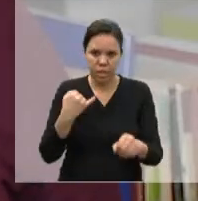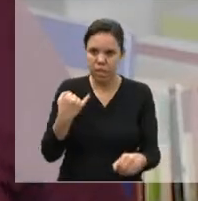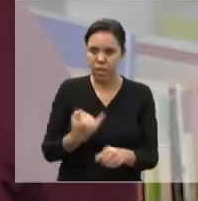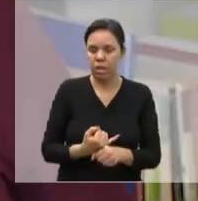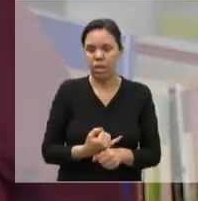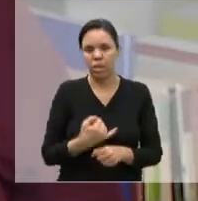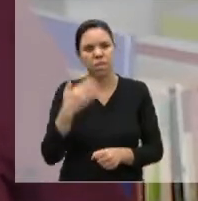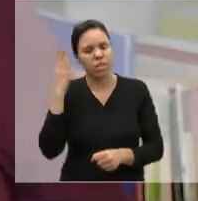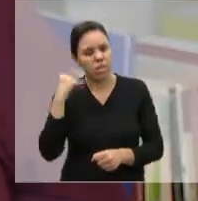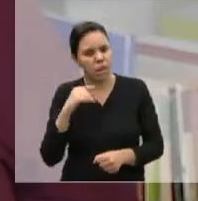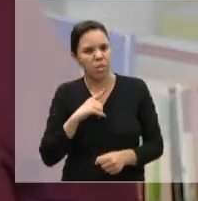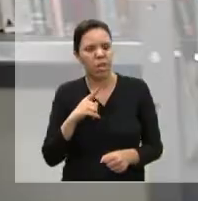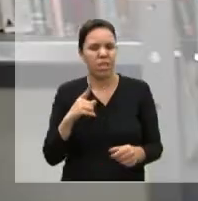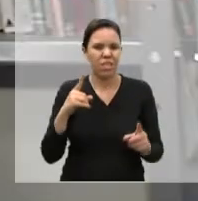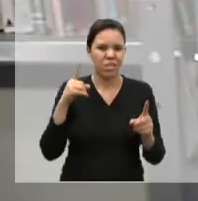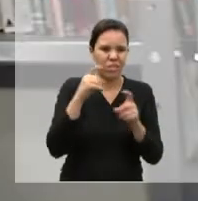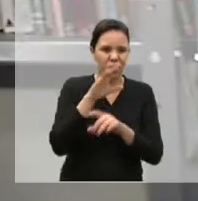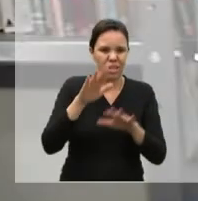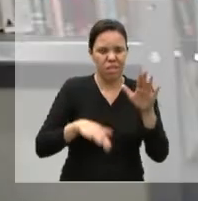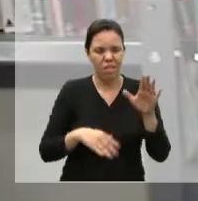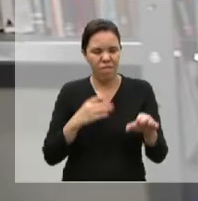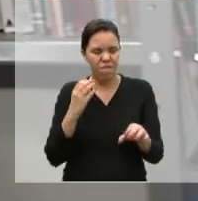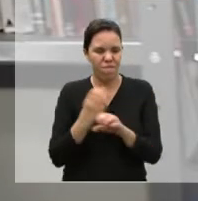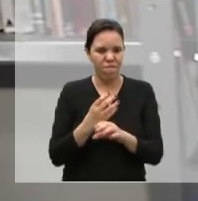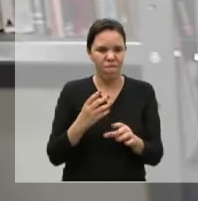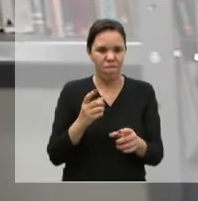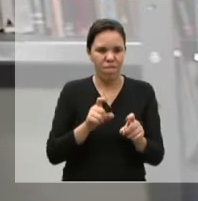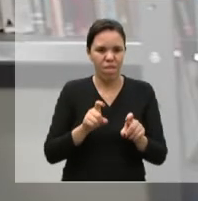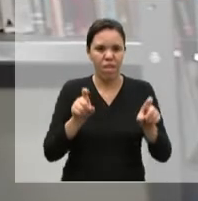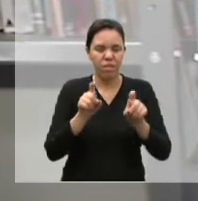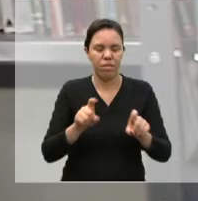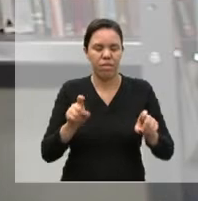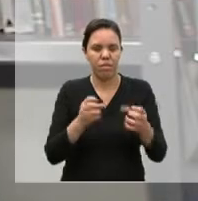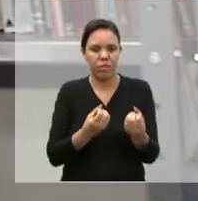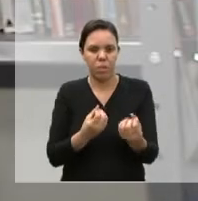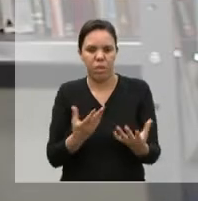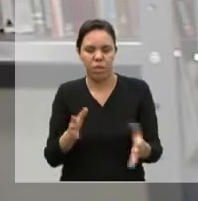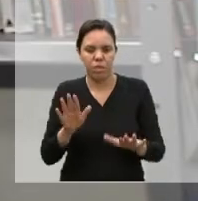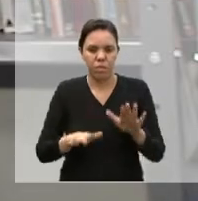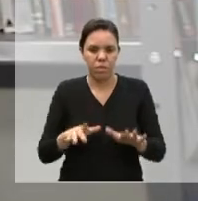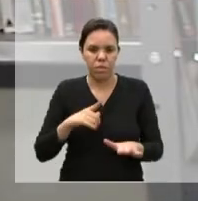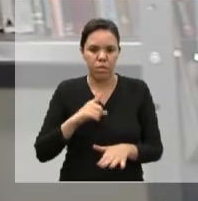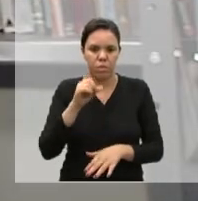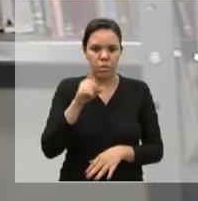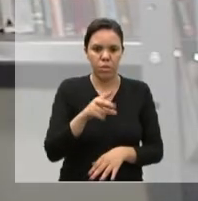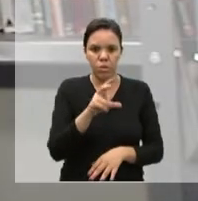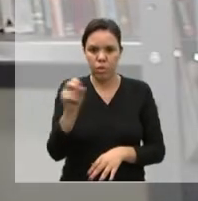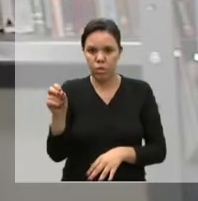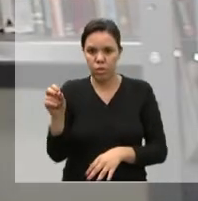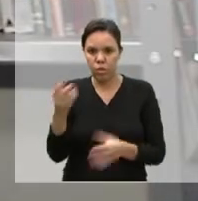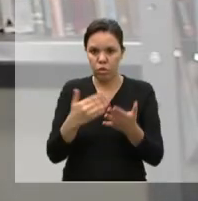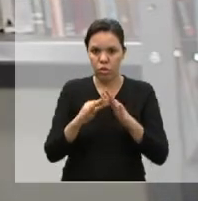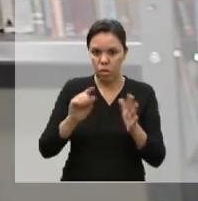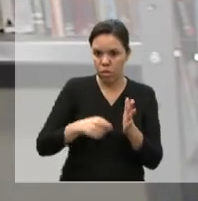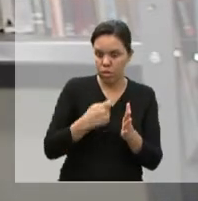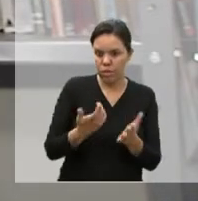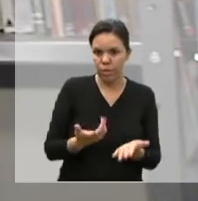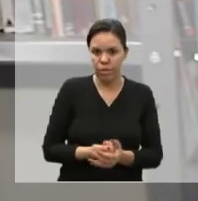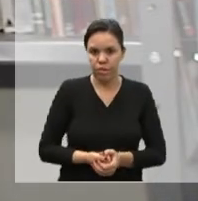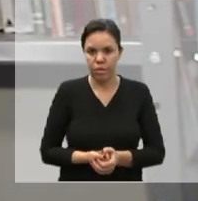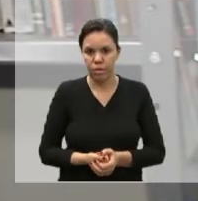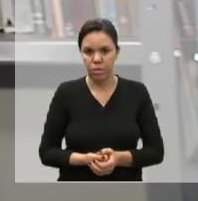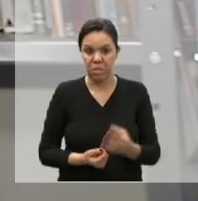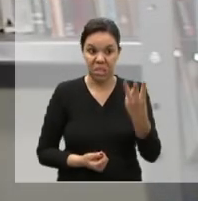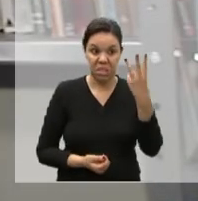as 35 vagas. Fizemos um mutirão para escrever. Pois é, não, e assim, aí a gente então, tinha... a ciência desperta interesse. Desperta interesse. A